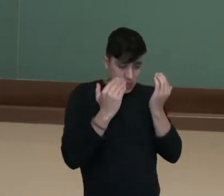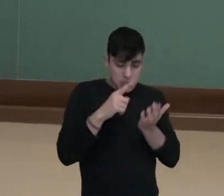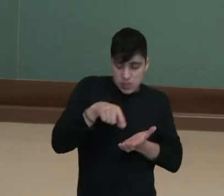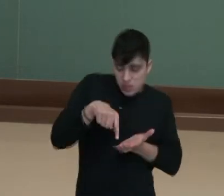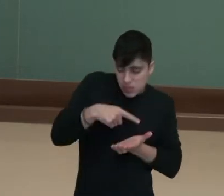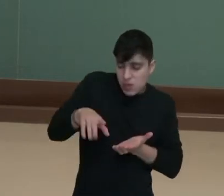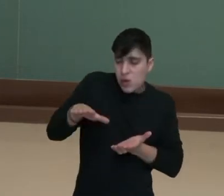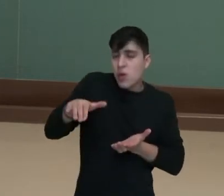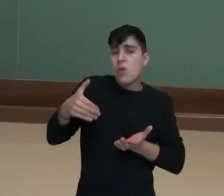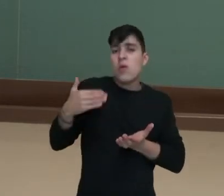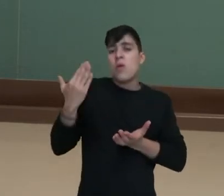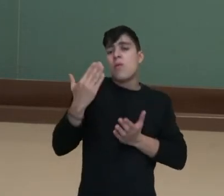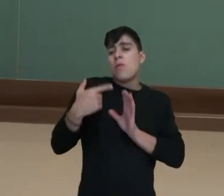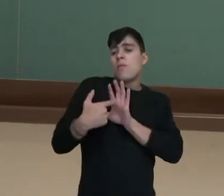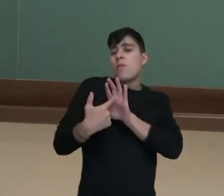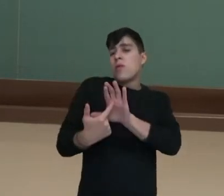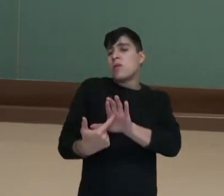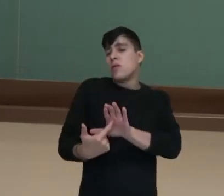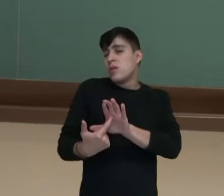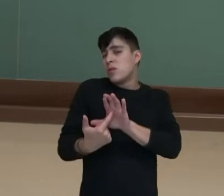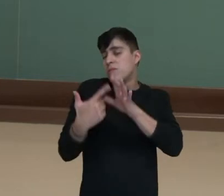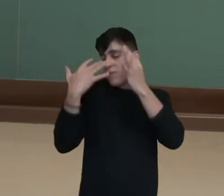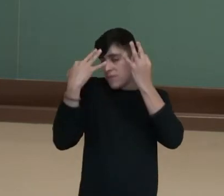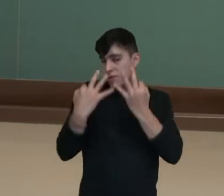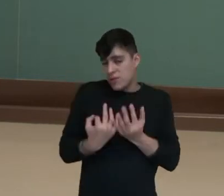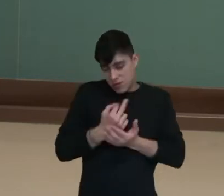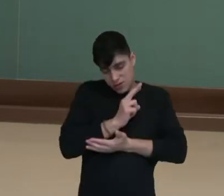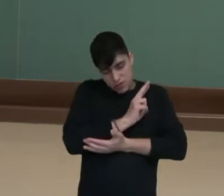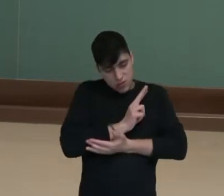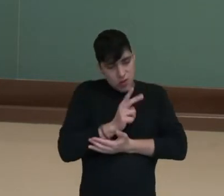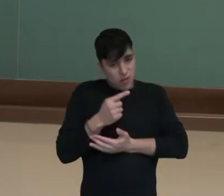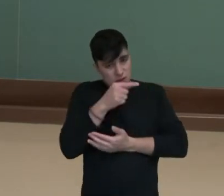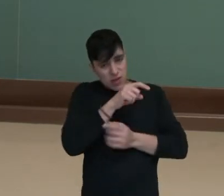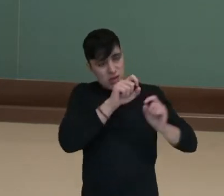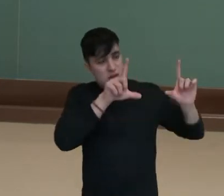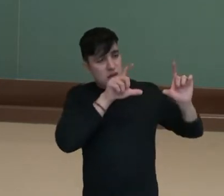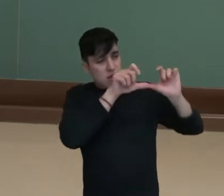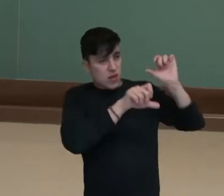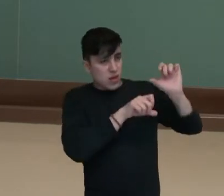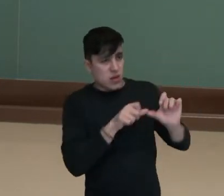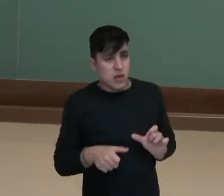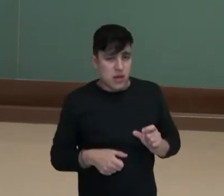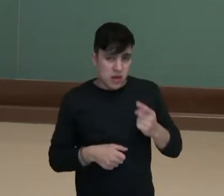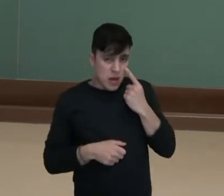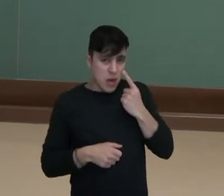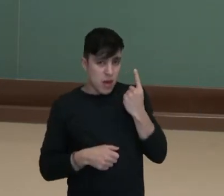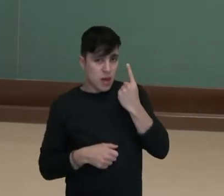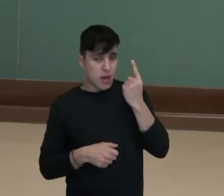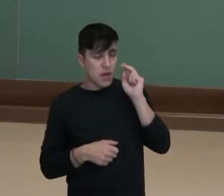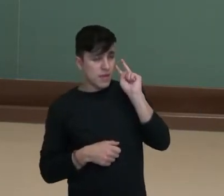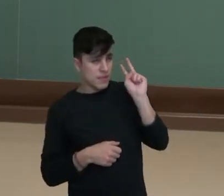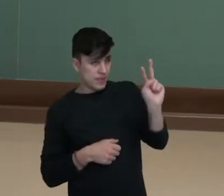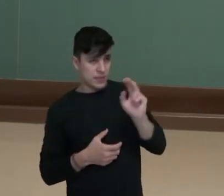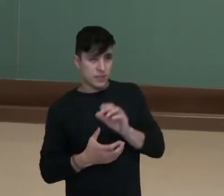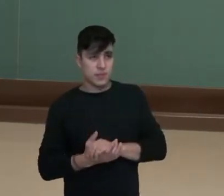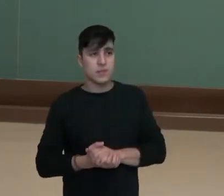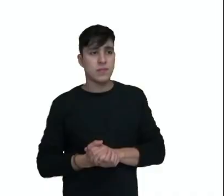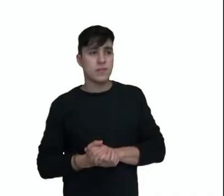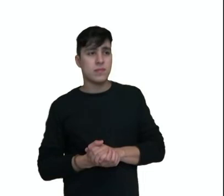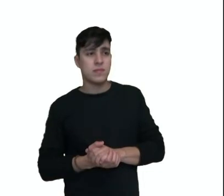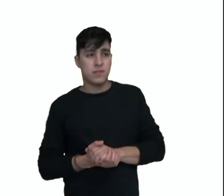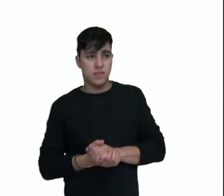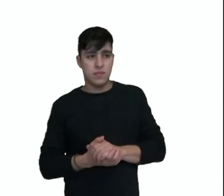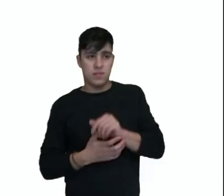marque a alternativa que indica corretamente o nome dessa alteração. Então, observem aqui comigo, olha.